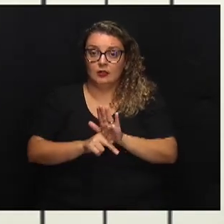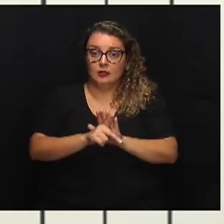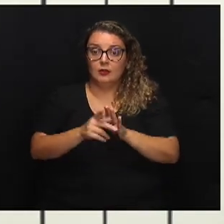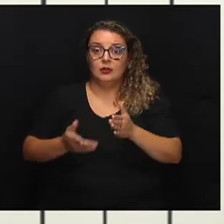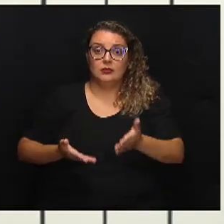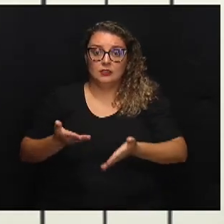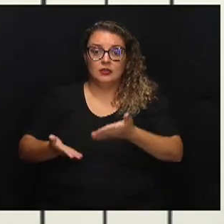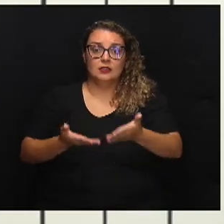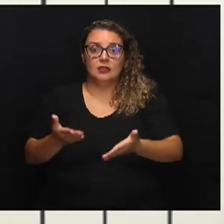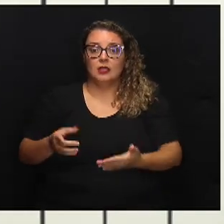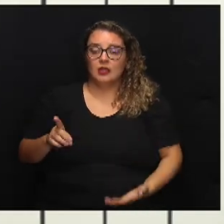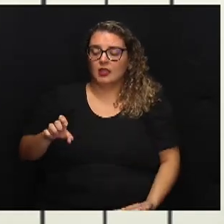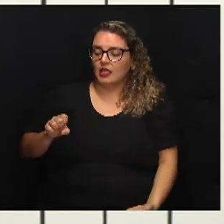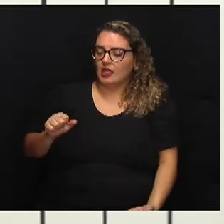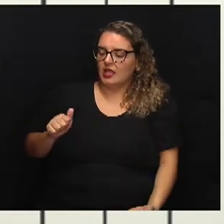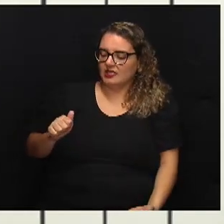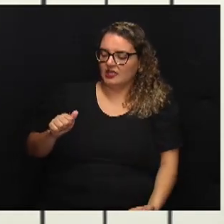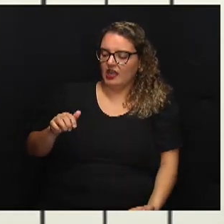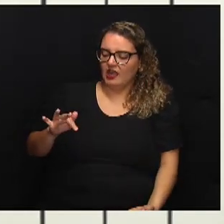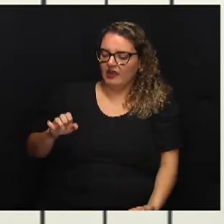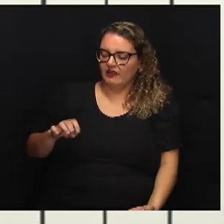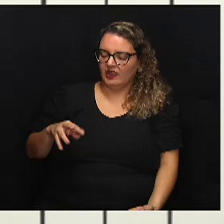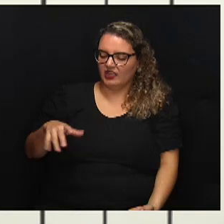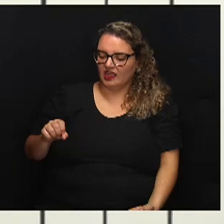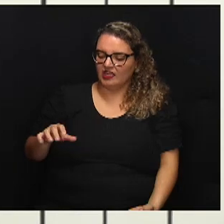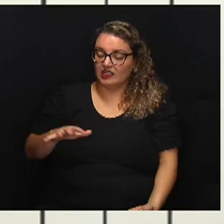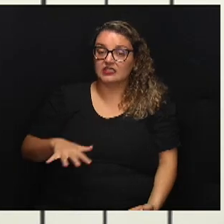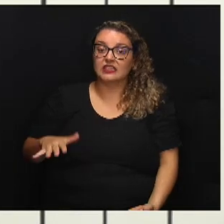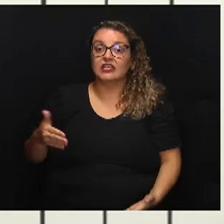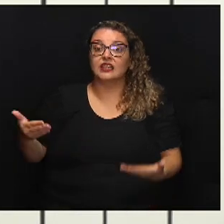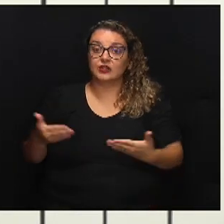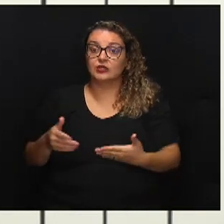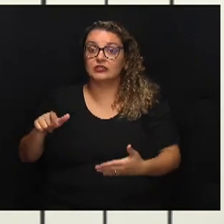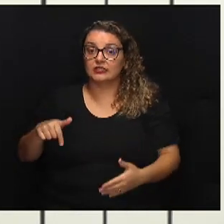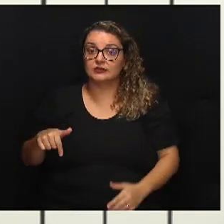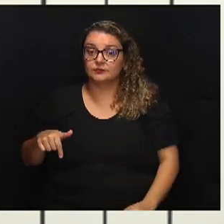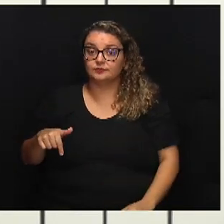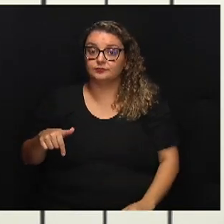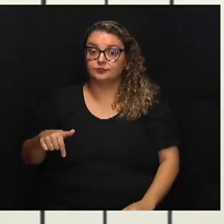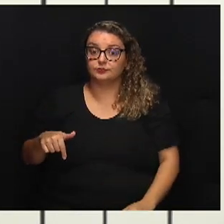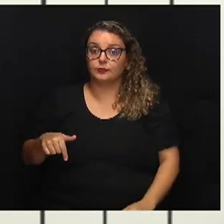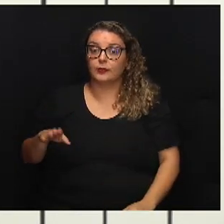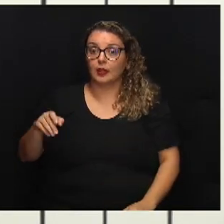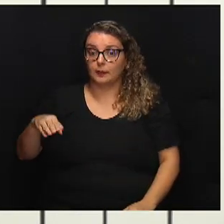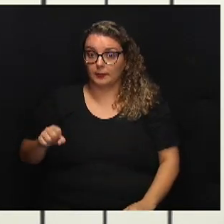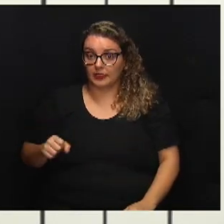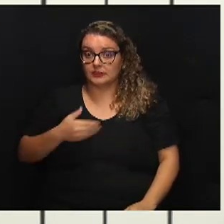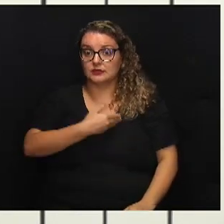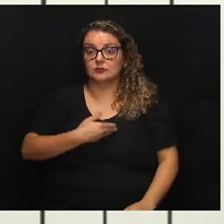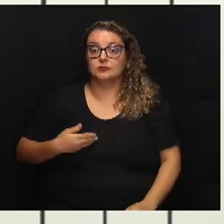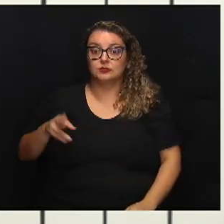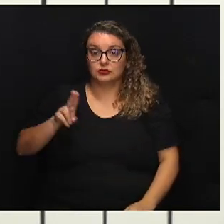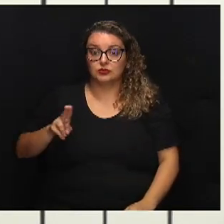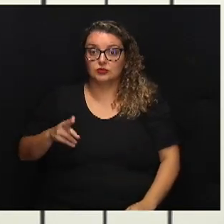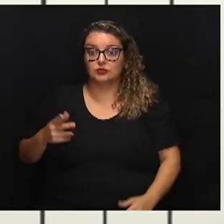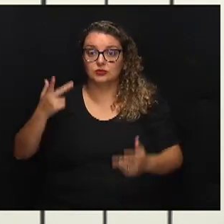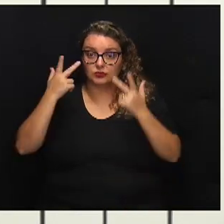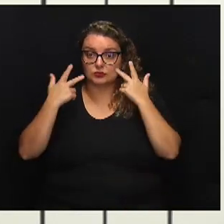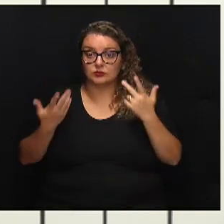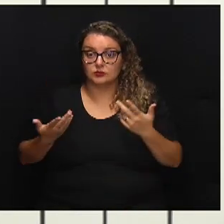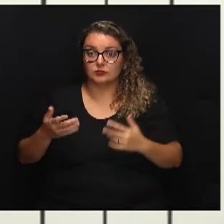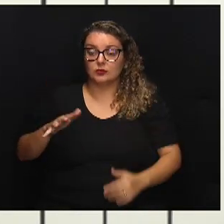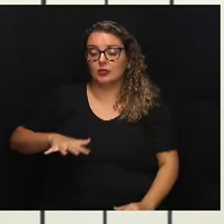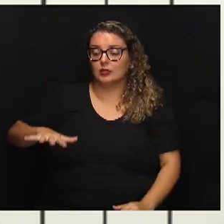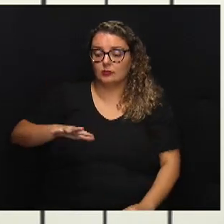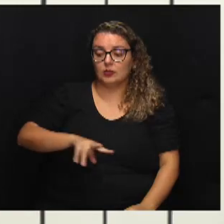da desafetação dessas áreas, atualmente classificadas como bens públicos de uso comum, para uma afetação de